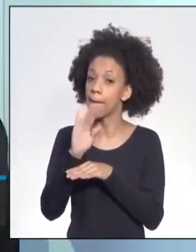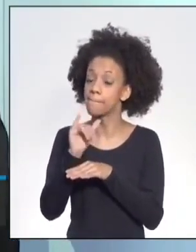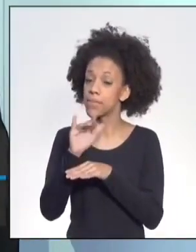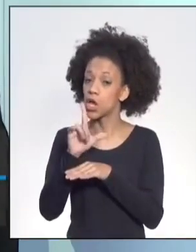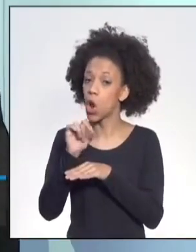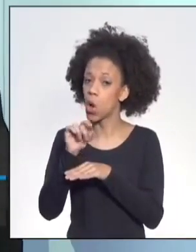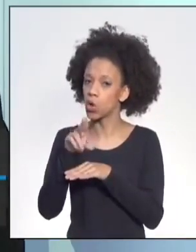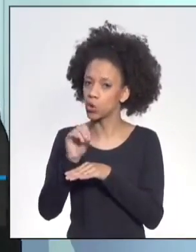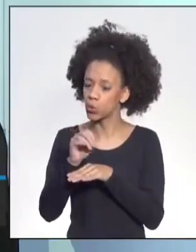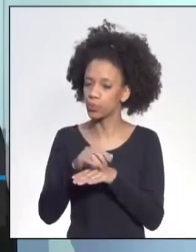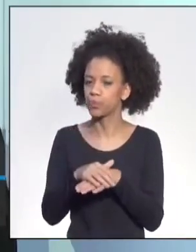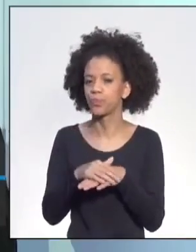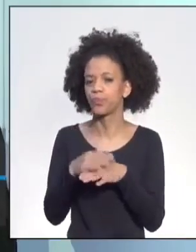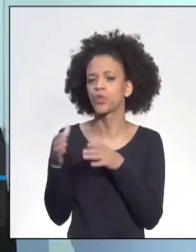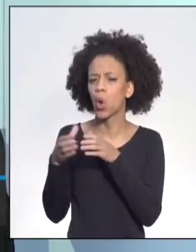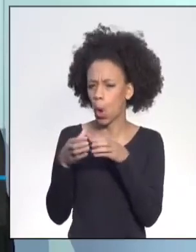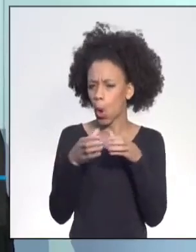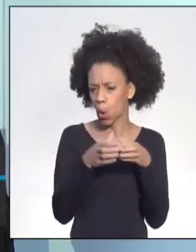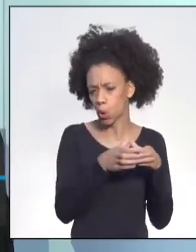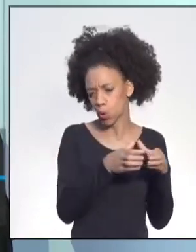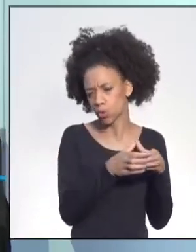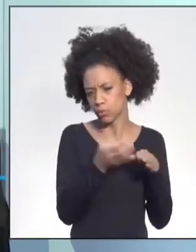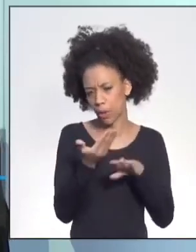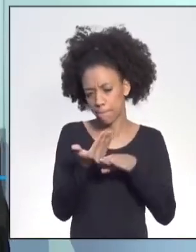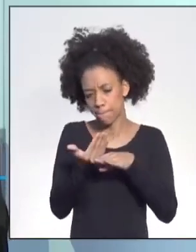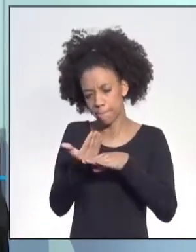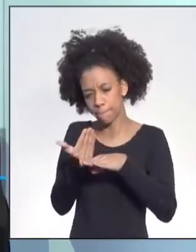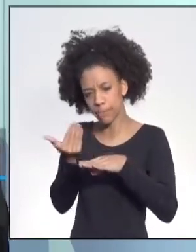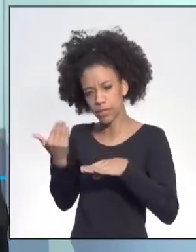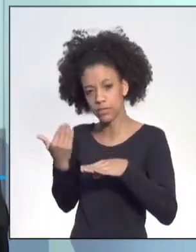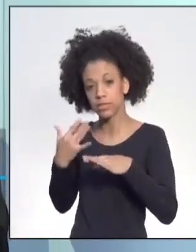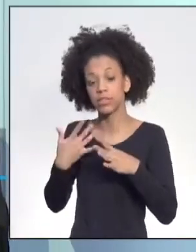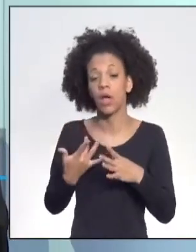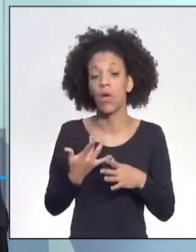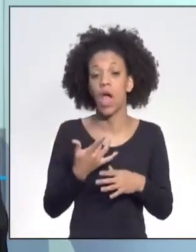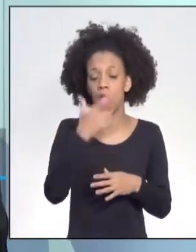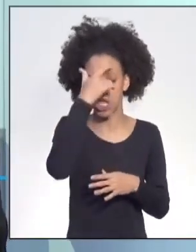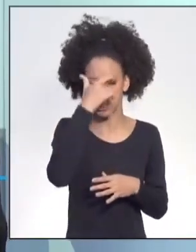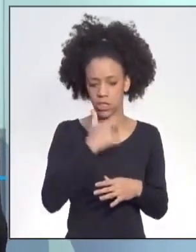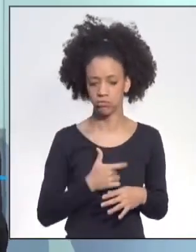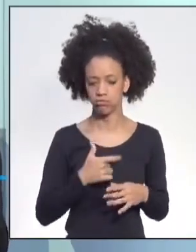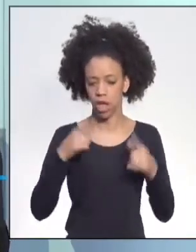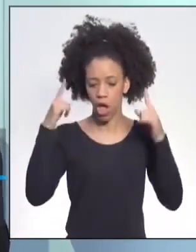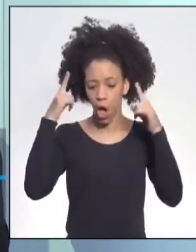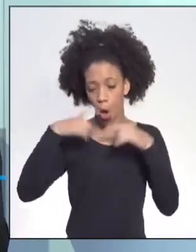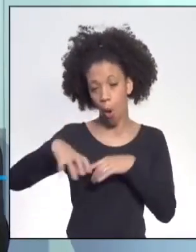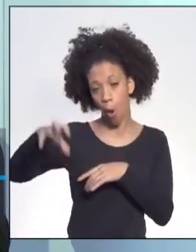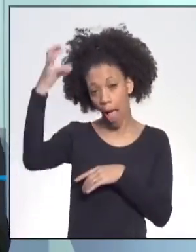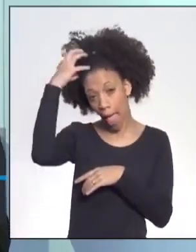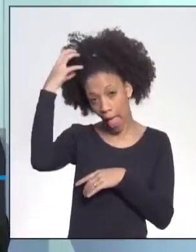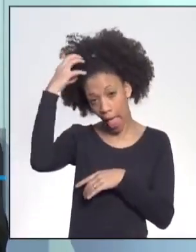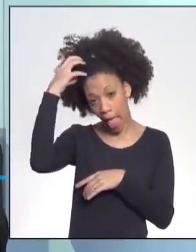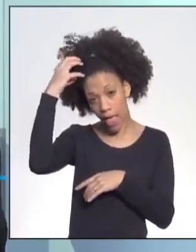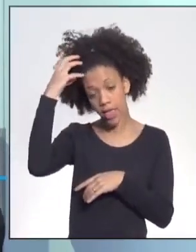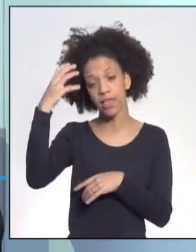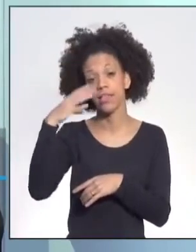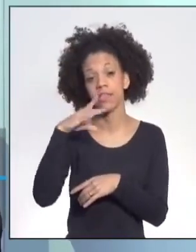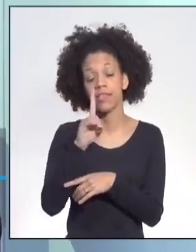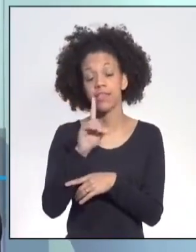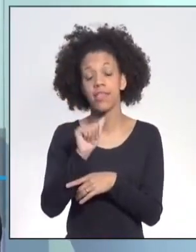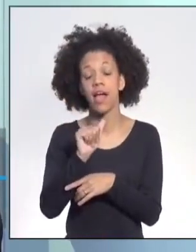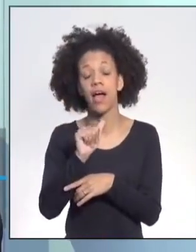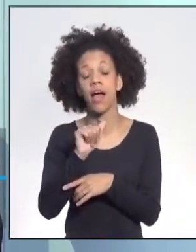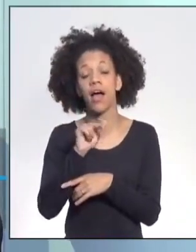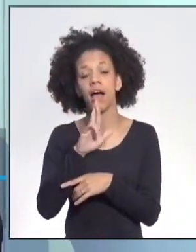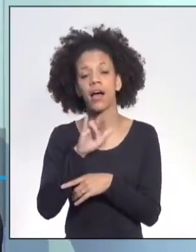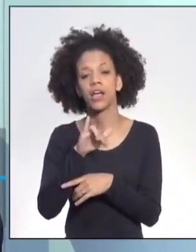Então, a frase aqui diz, eu sou o rei Dario, o rei dos persas. E se nós